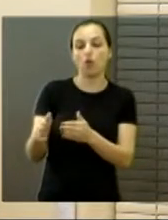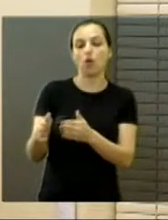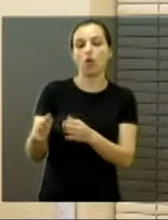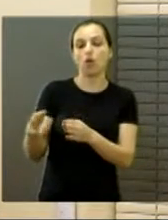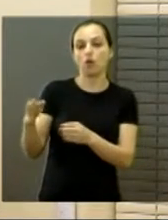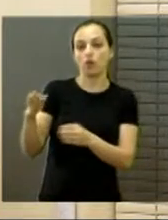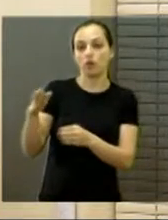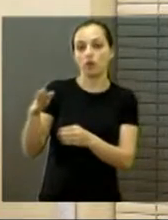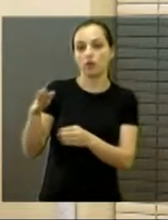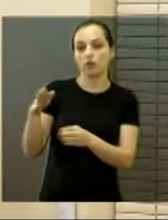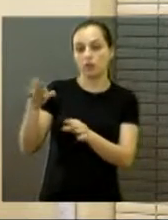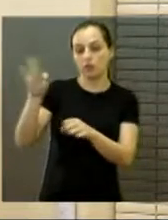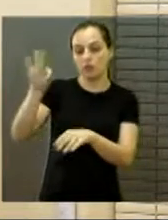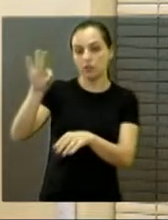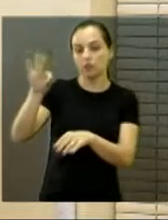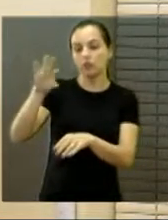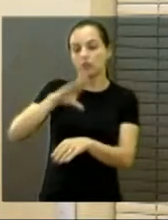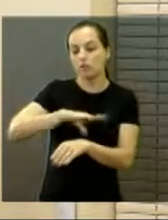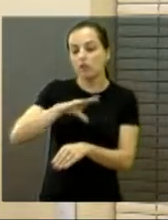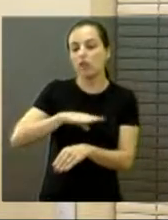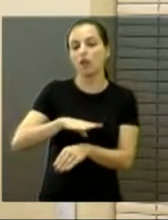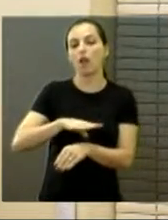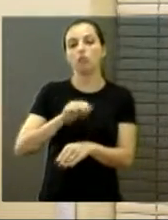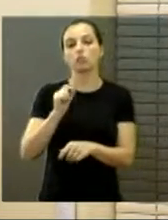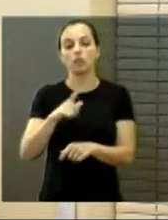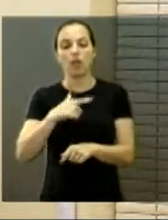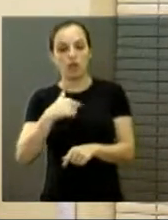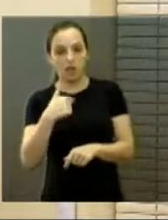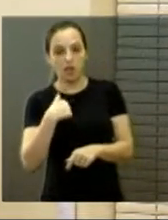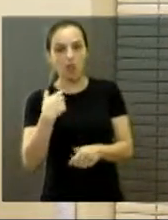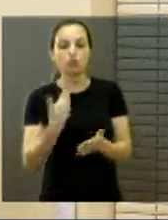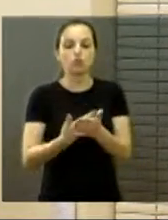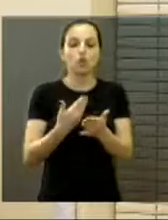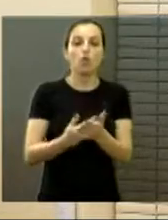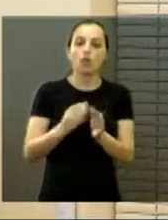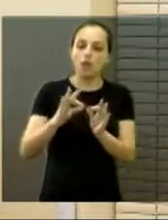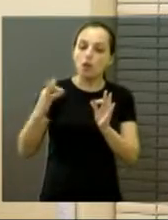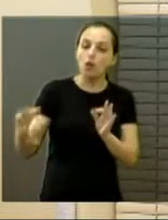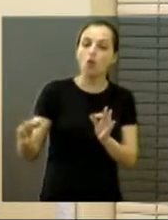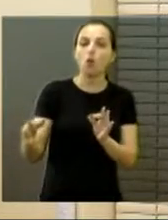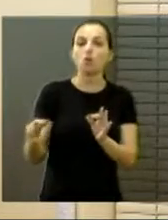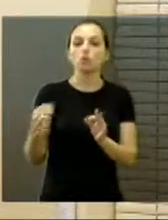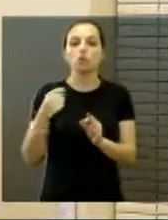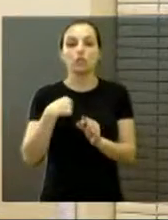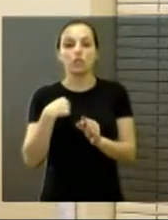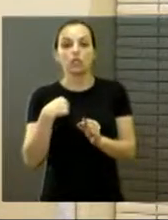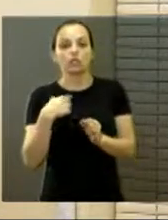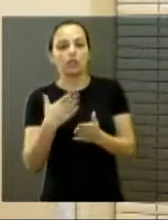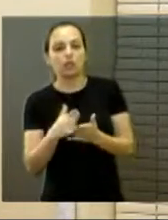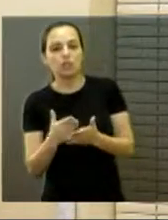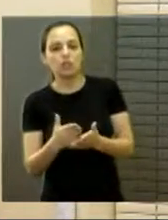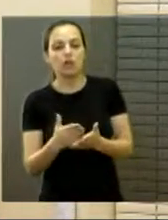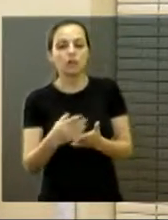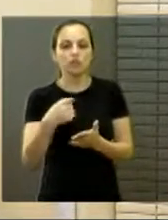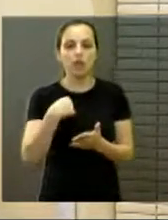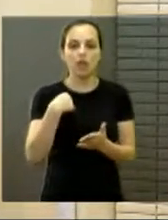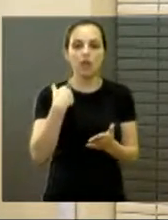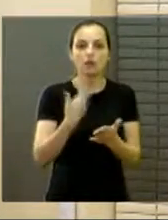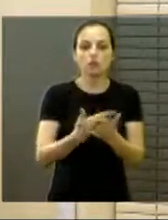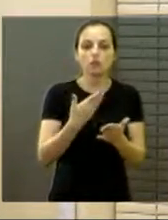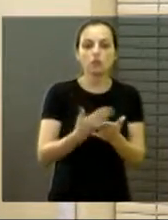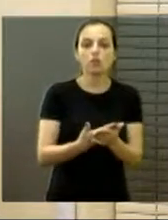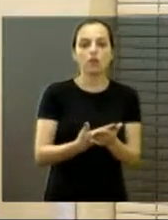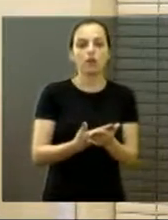de Araraquara. Eu sei como é que é, muitas vezes, a gente ser visto de forma discriminada, porque eu fui simplesmente estudar para